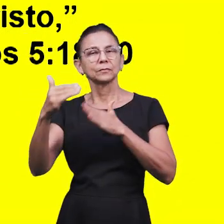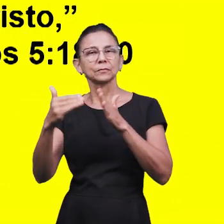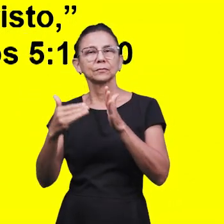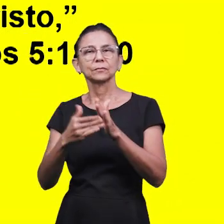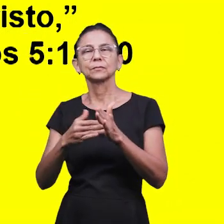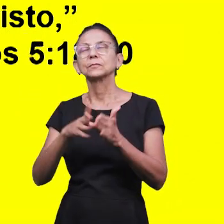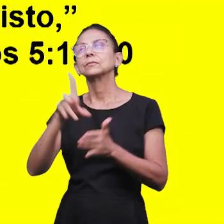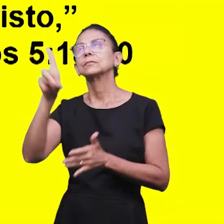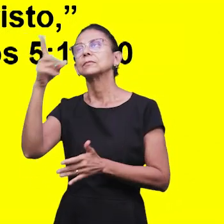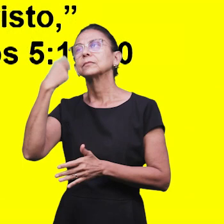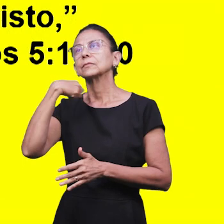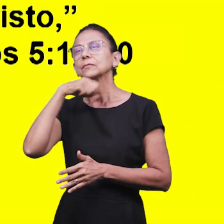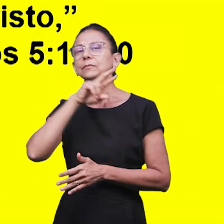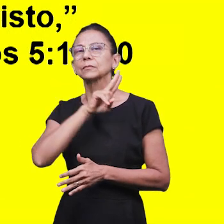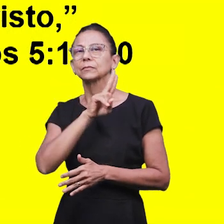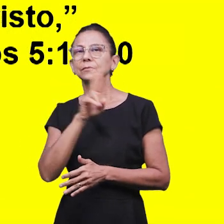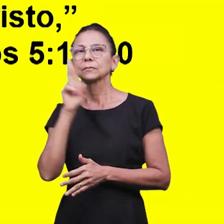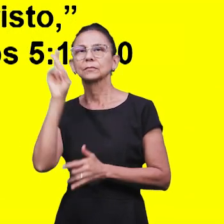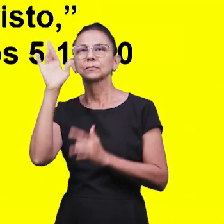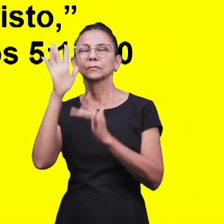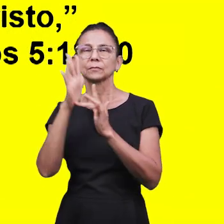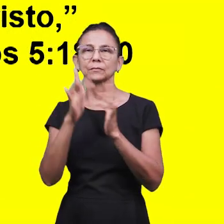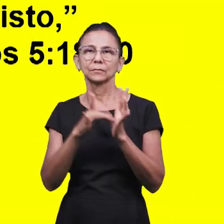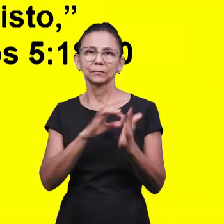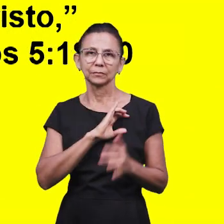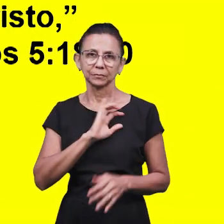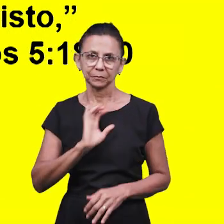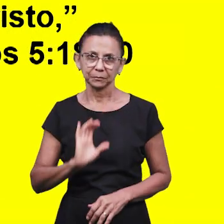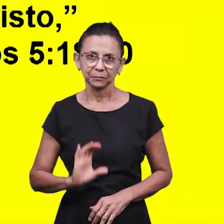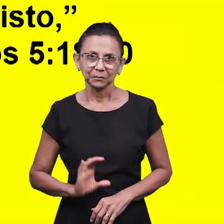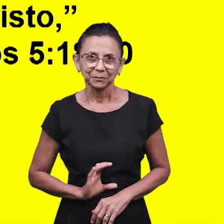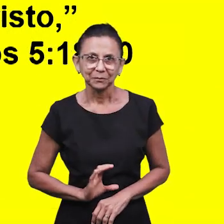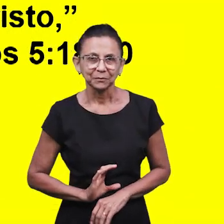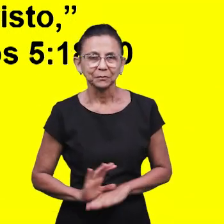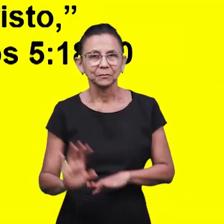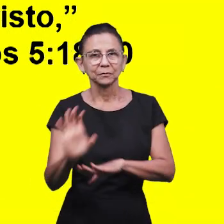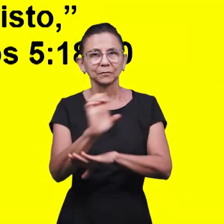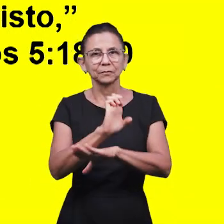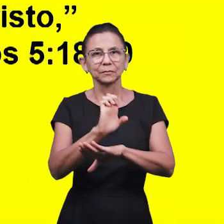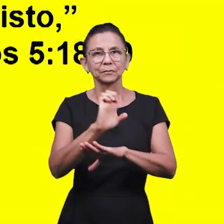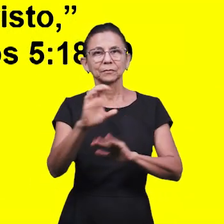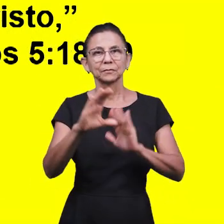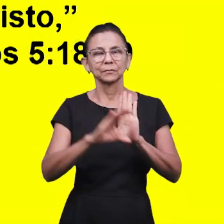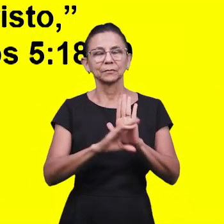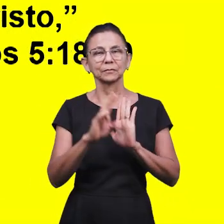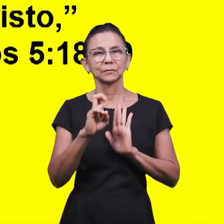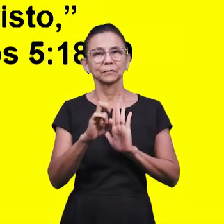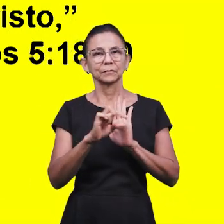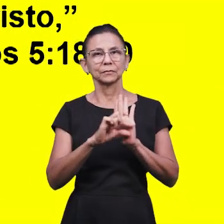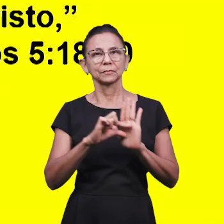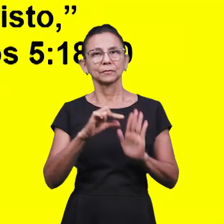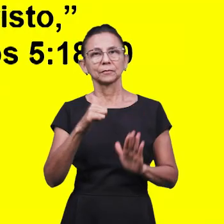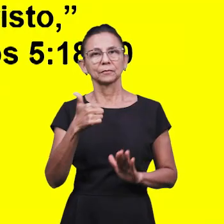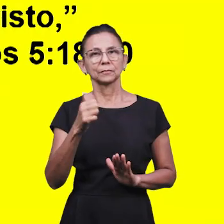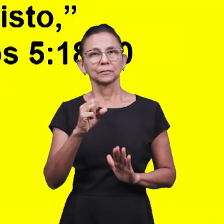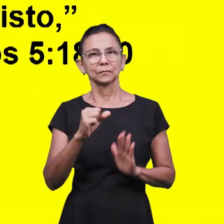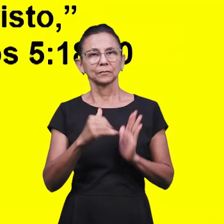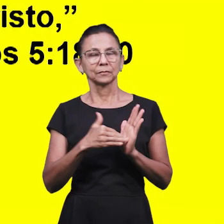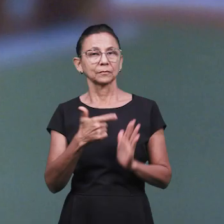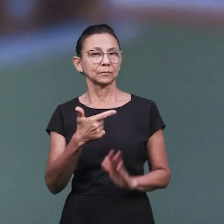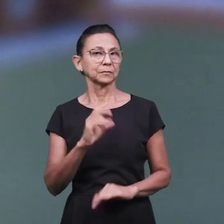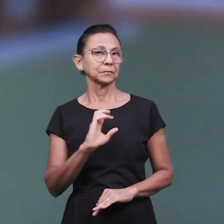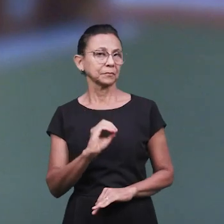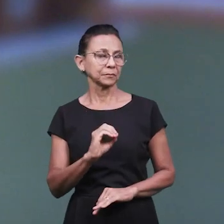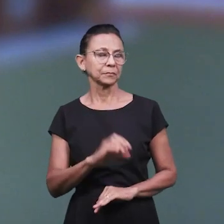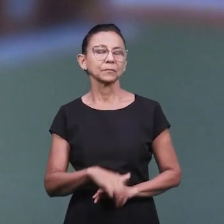e Pai, em nome do Senhor Jesus Cristo. Efésios capítulo 5, versículos de 18 a